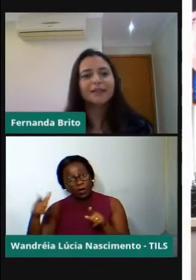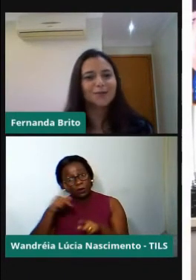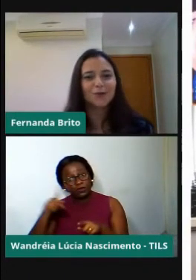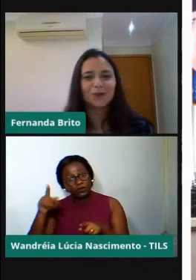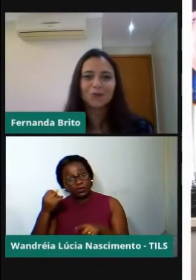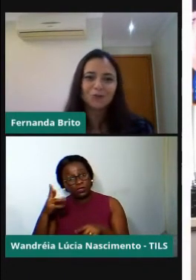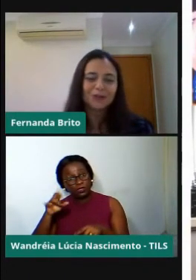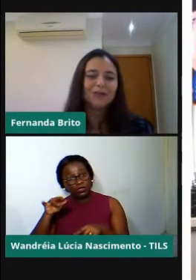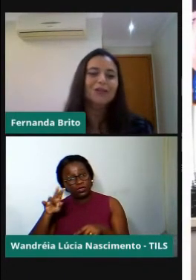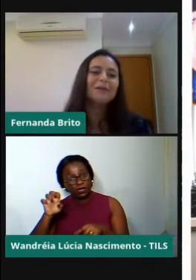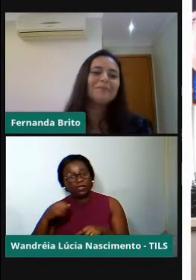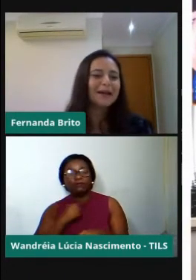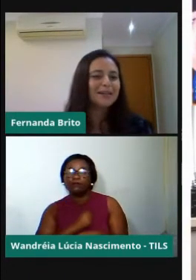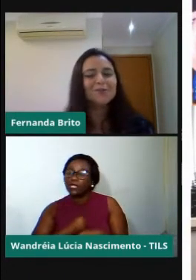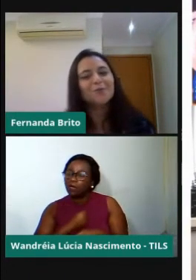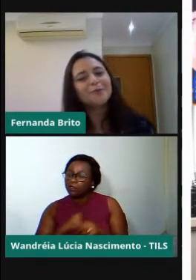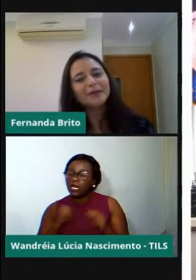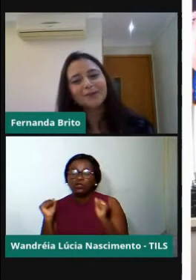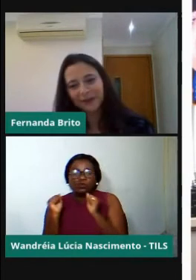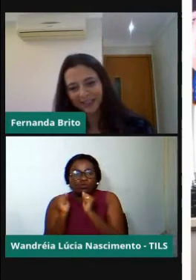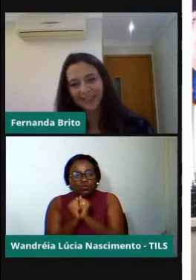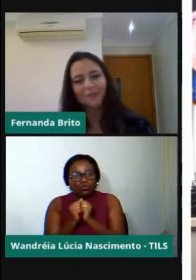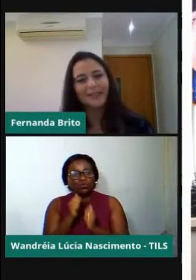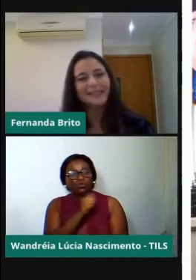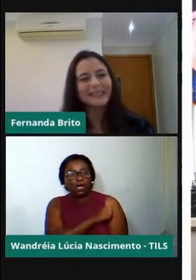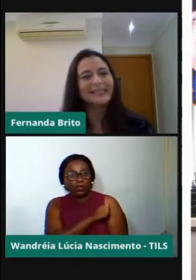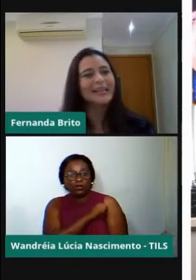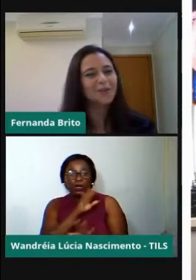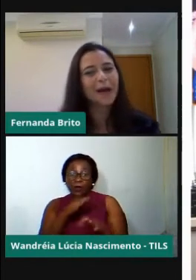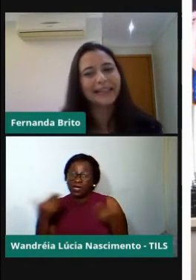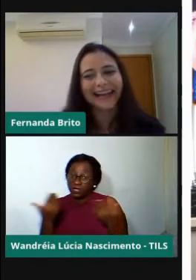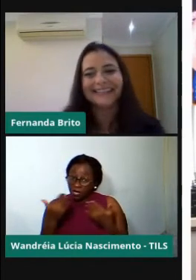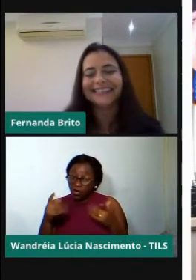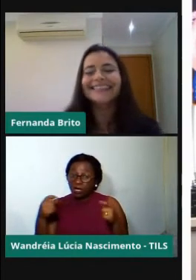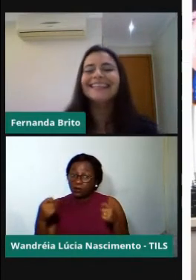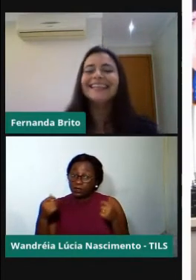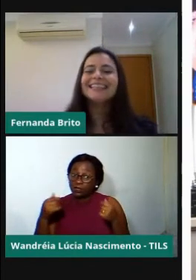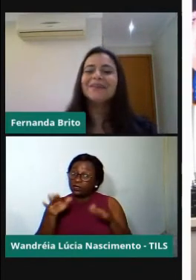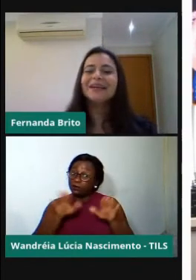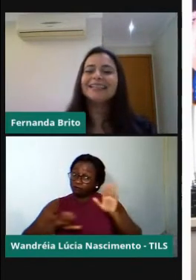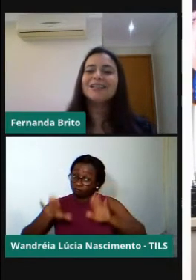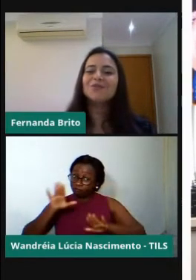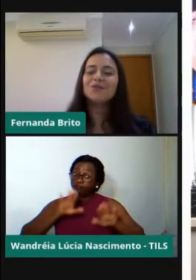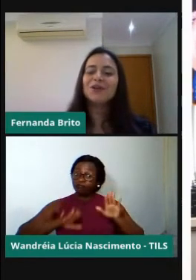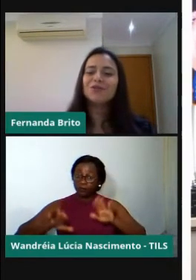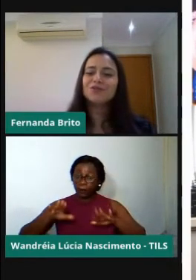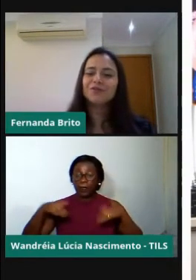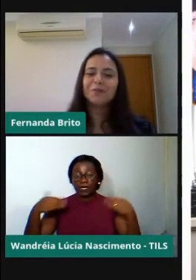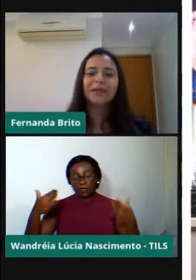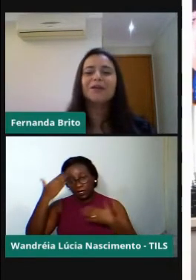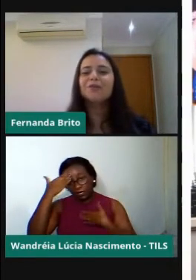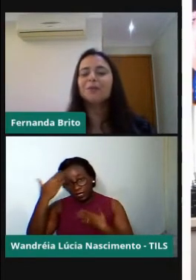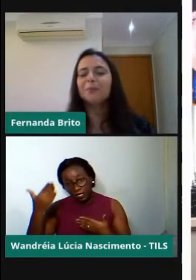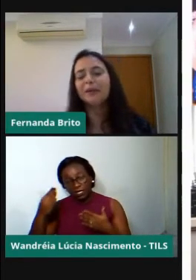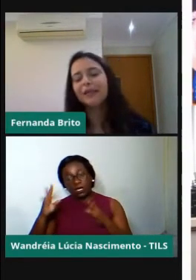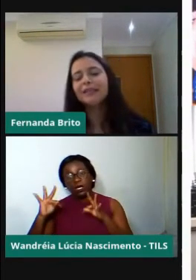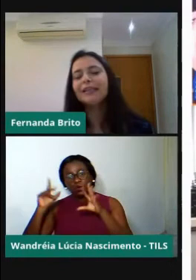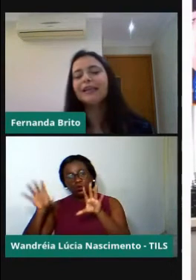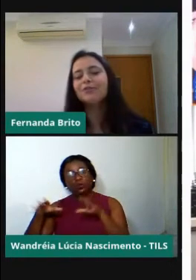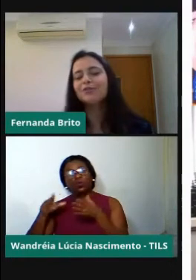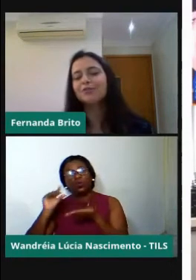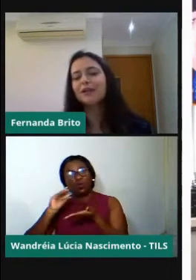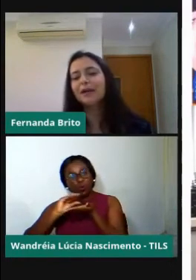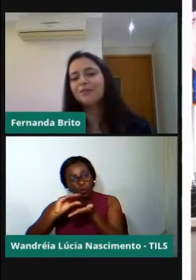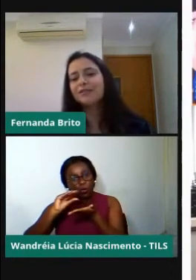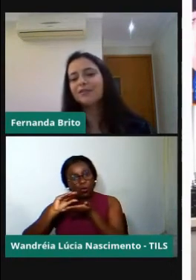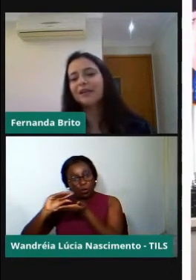dessas aglomerações todas, mas, no momento, a gente precisa se resguardar, né? Então, agradeço aos órgãos de fomento que permitem,